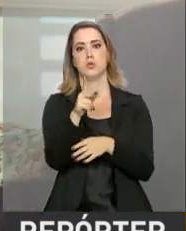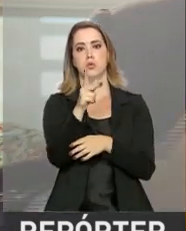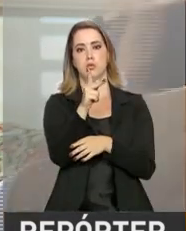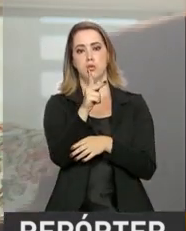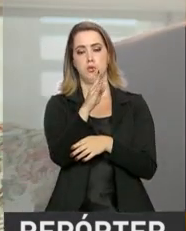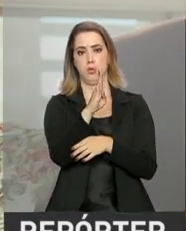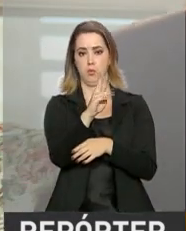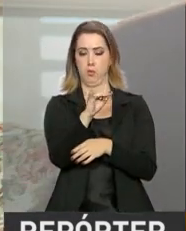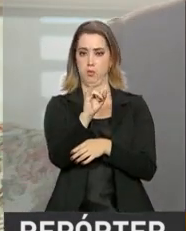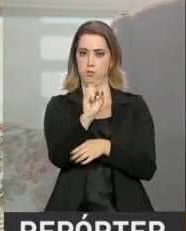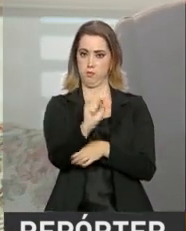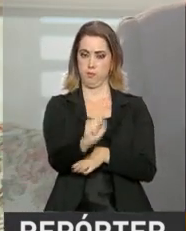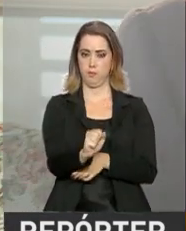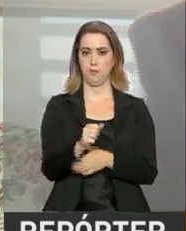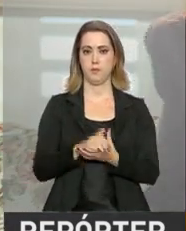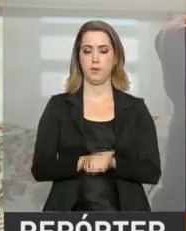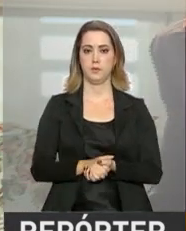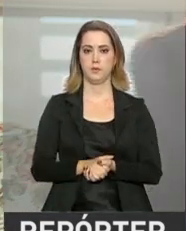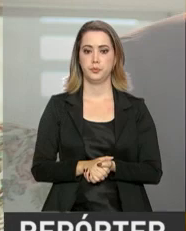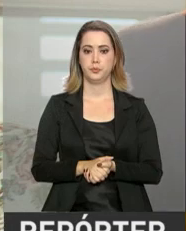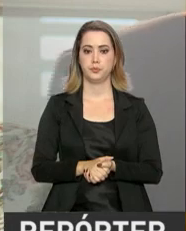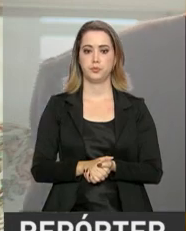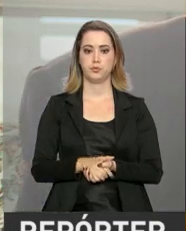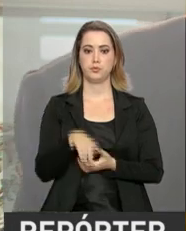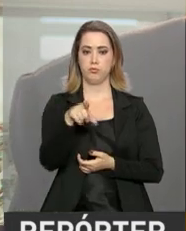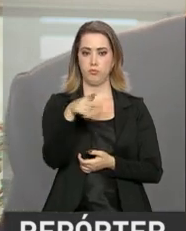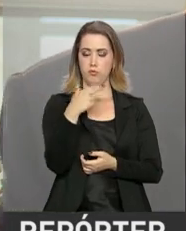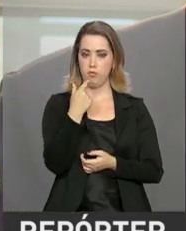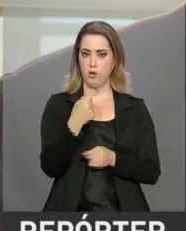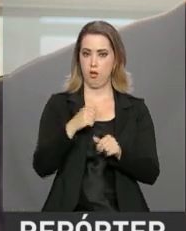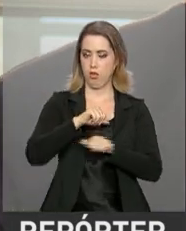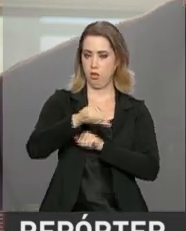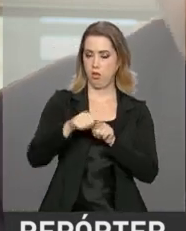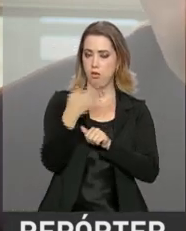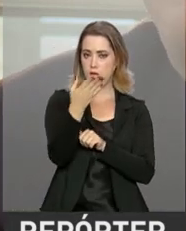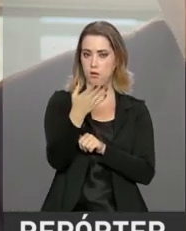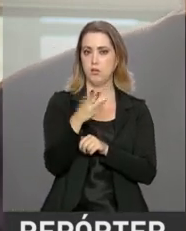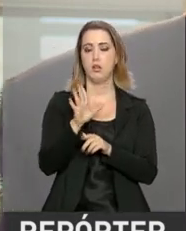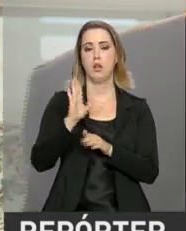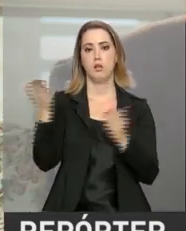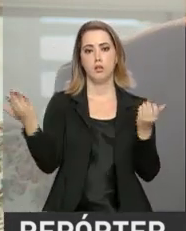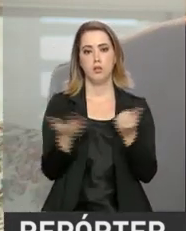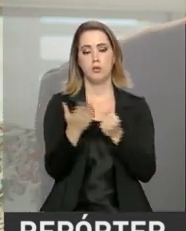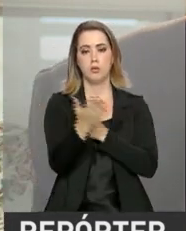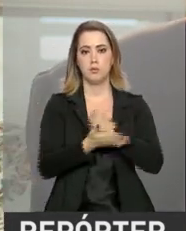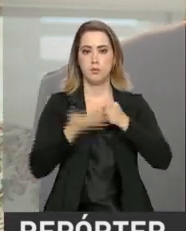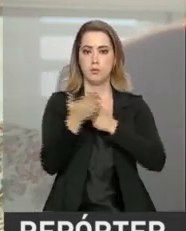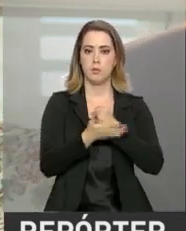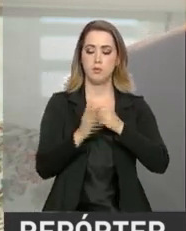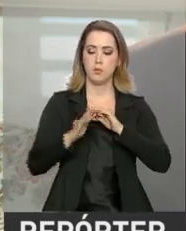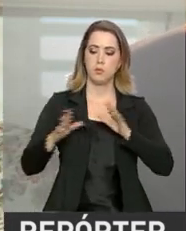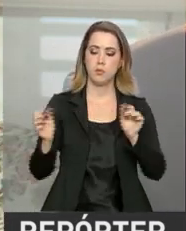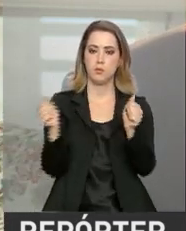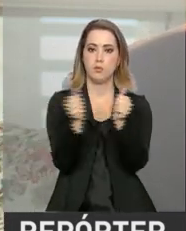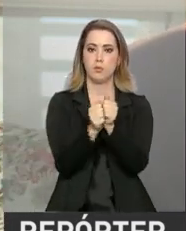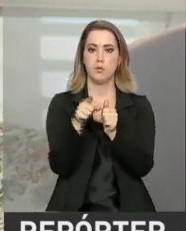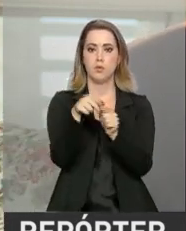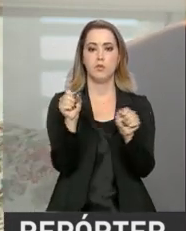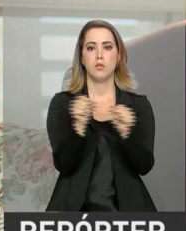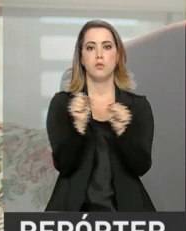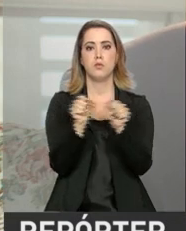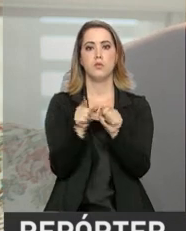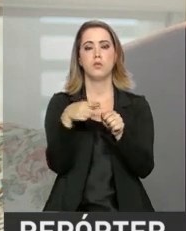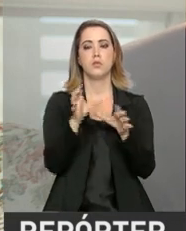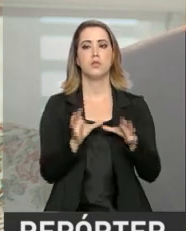and take. Basicamente, a ideia é se juntar e levar adiante tudo o que já foi feito até agora. O foco da Índia está em fazer